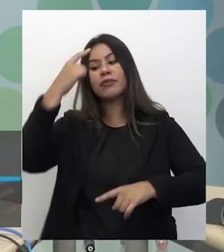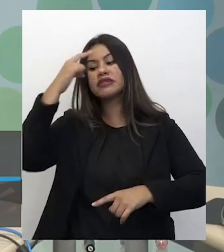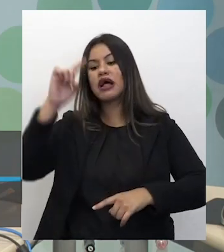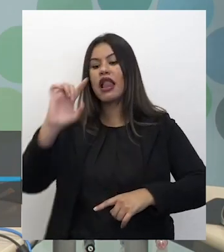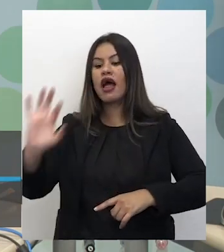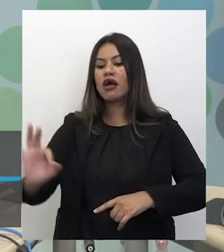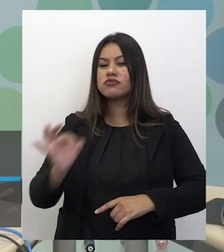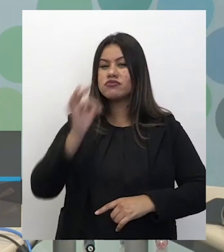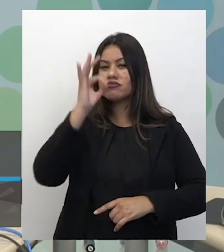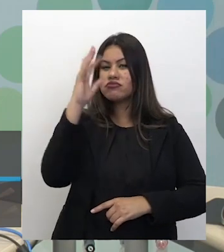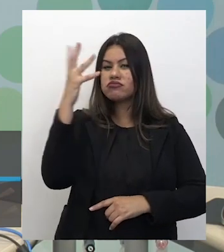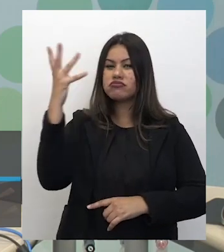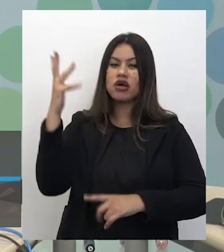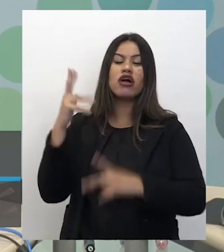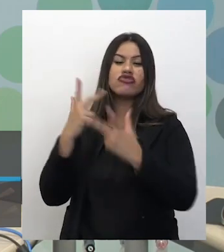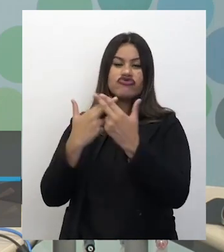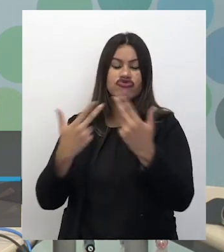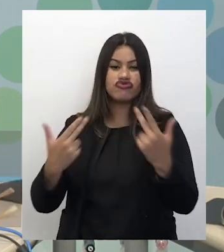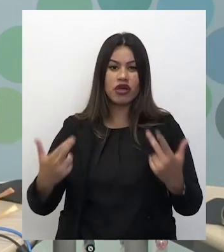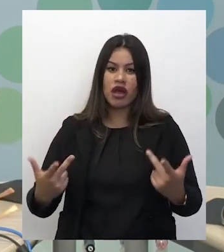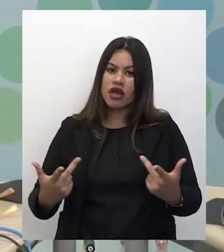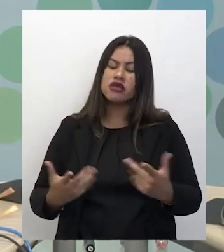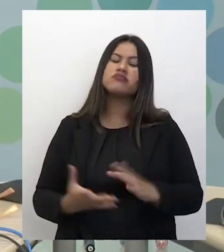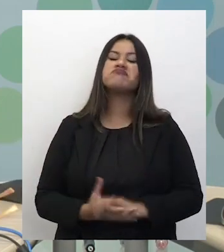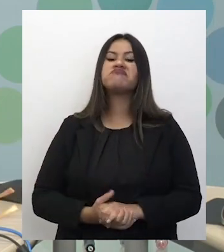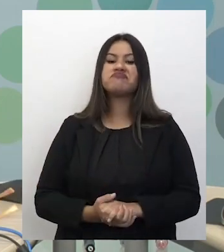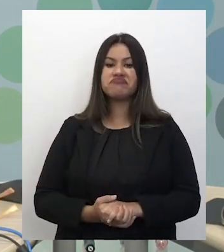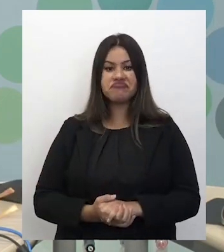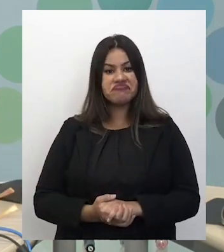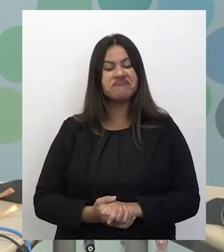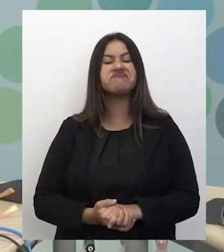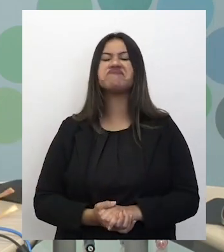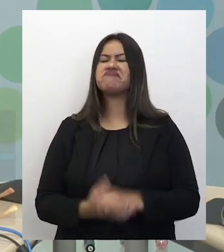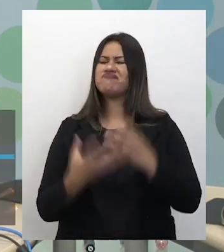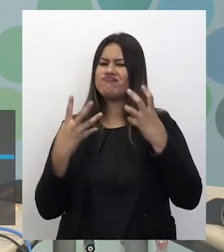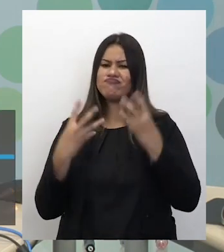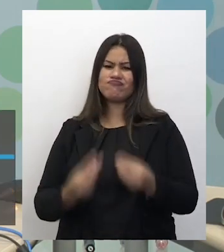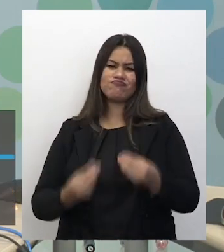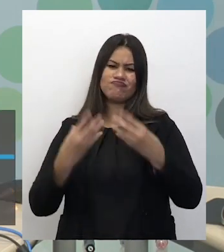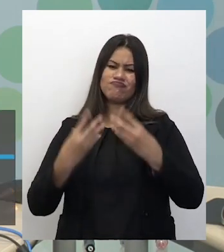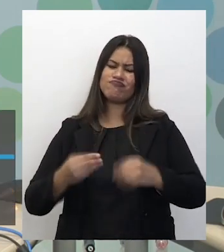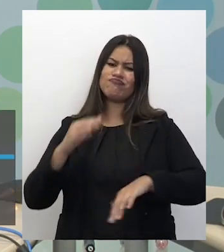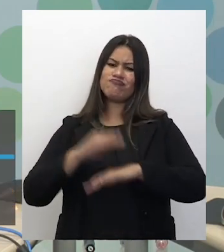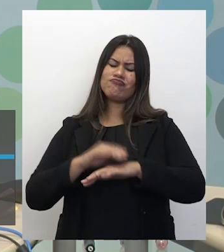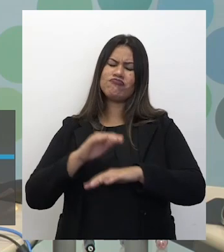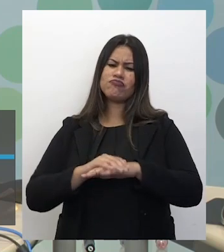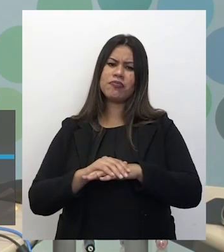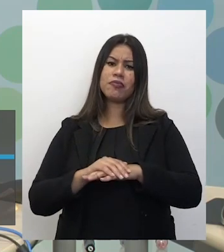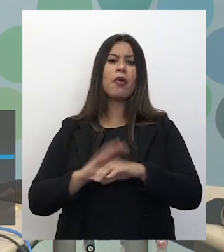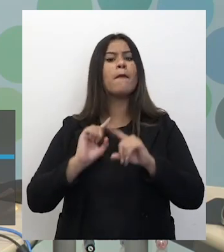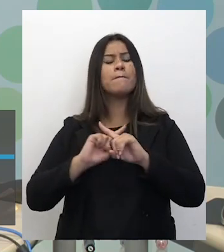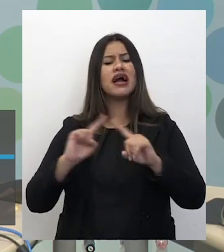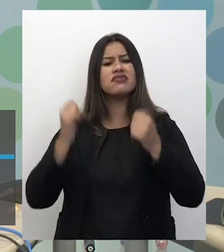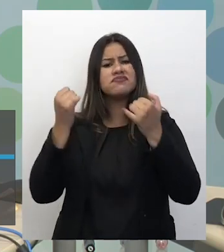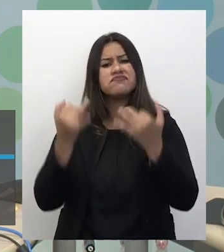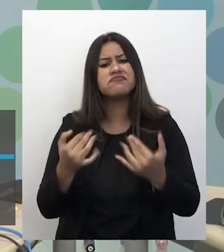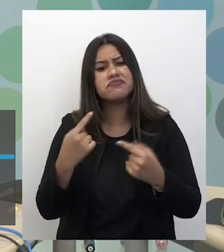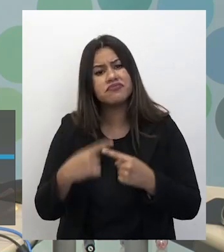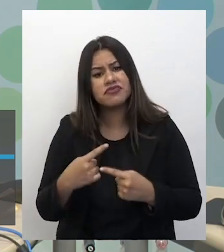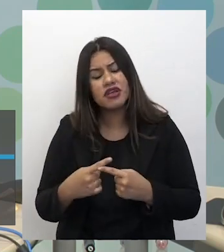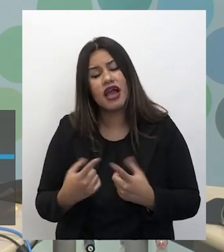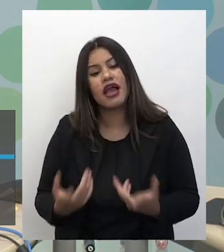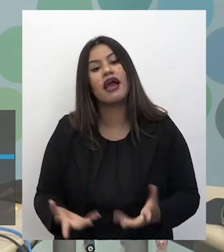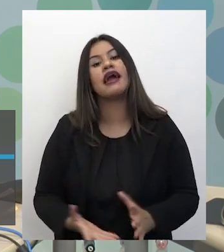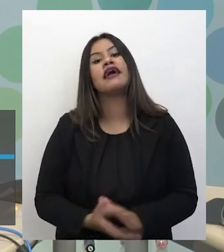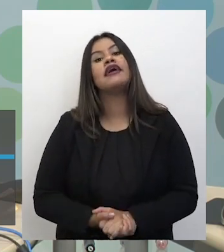as coisas, então são infinitas as possibilidades. Por que eu voltei a falar sobre isso, professor? Porque eu